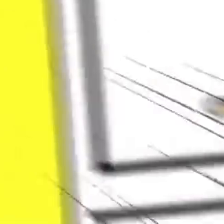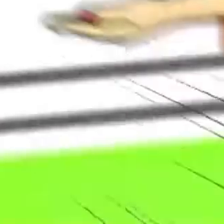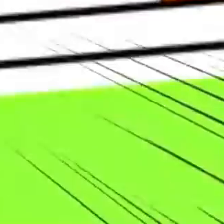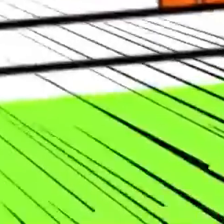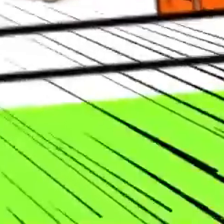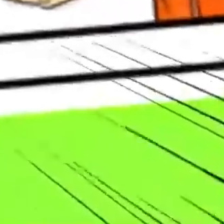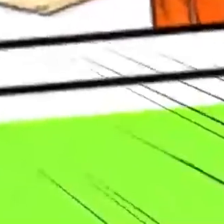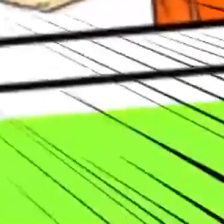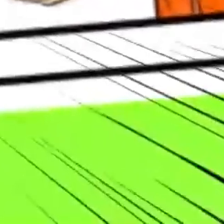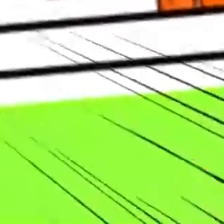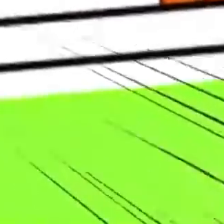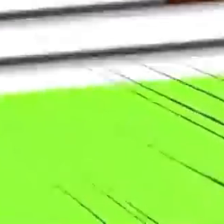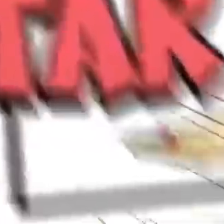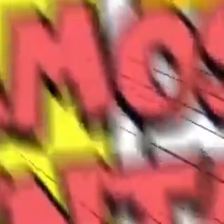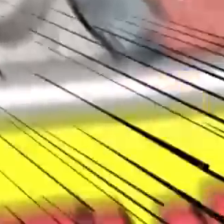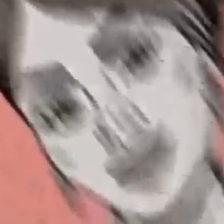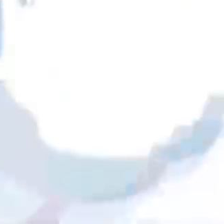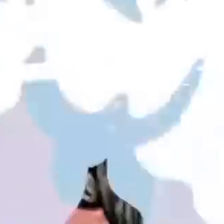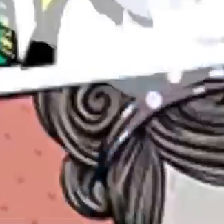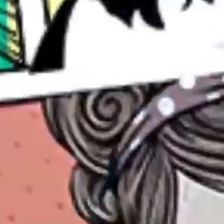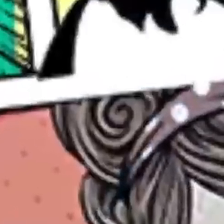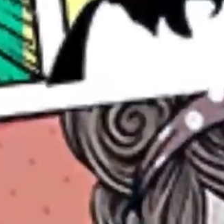toda mulher,